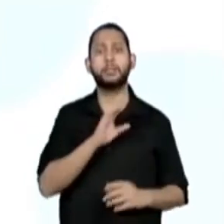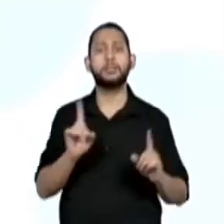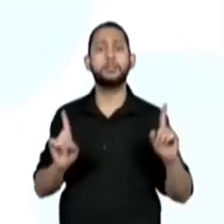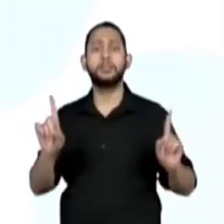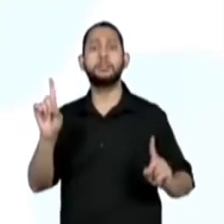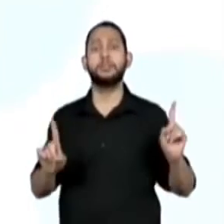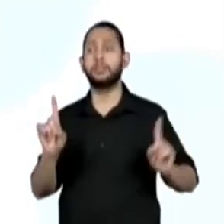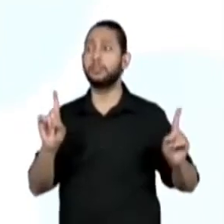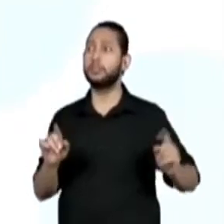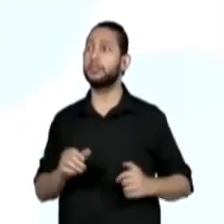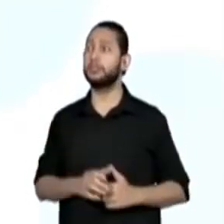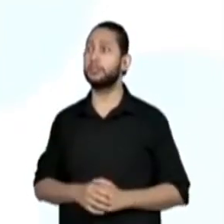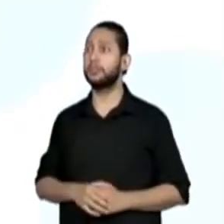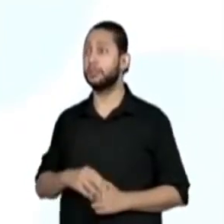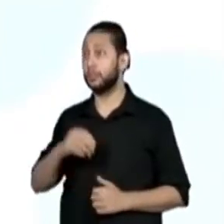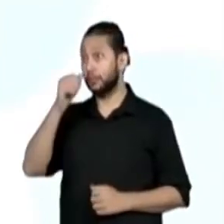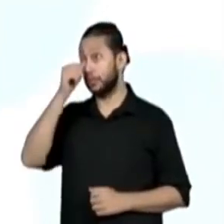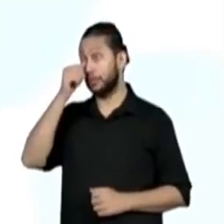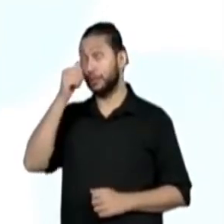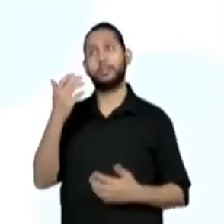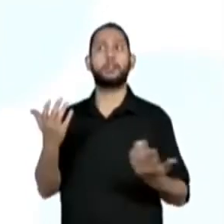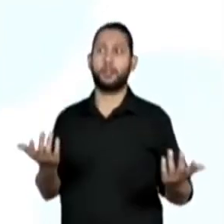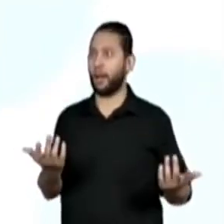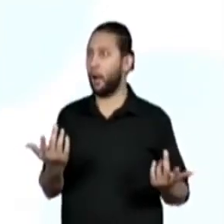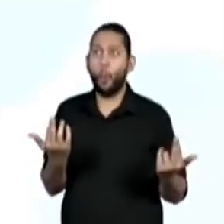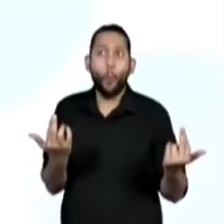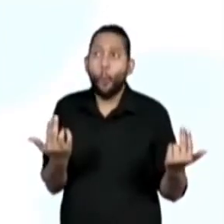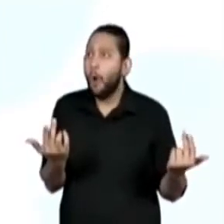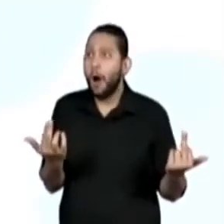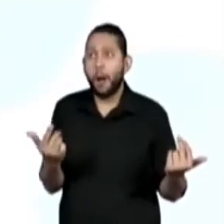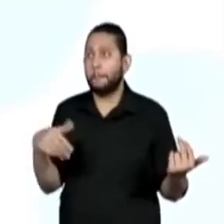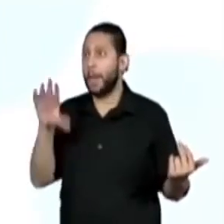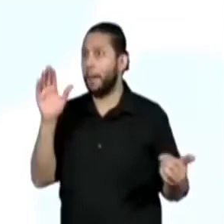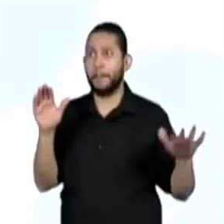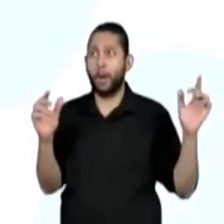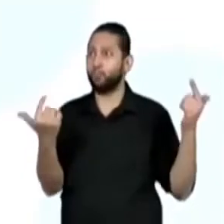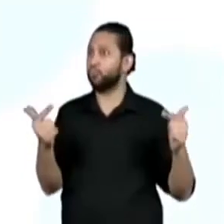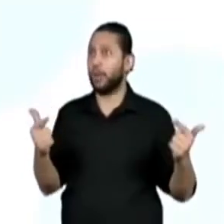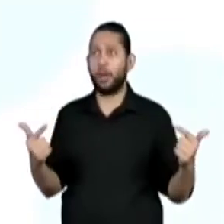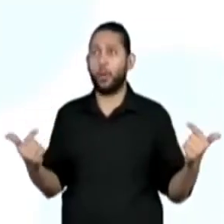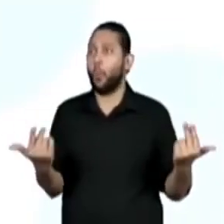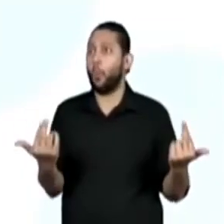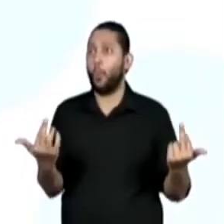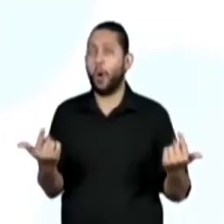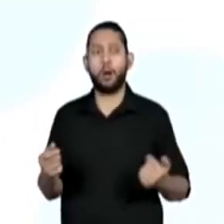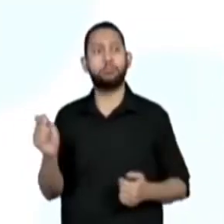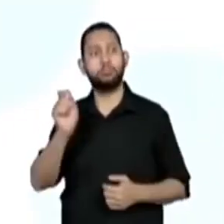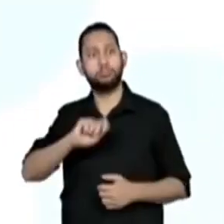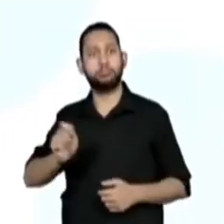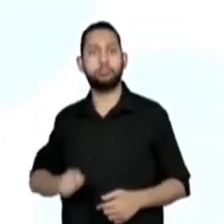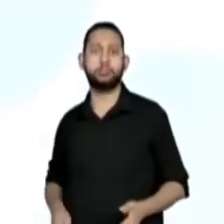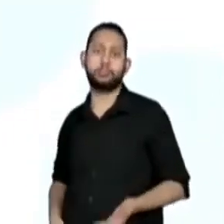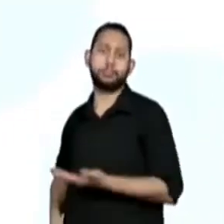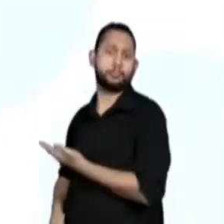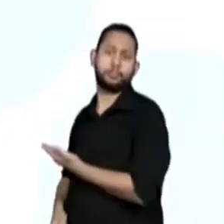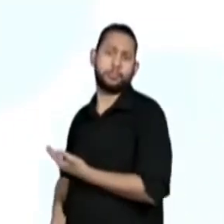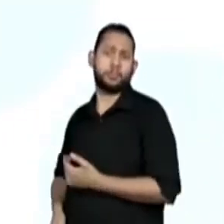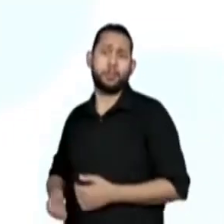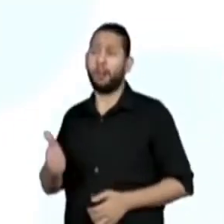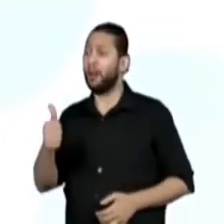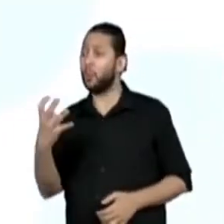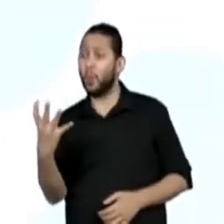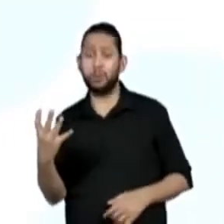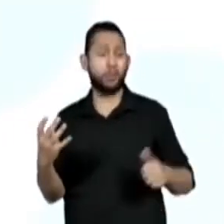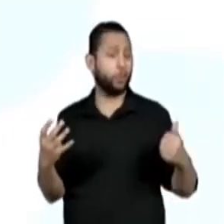a Armando Araújo receber a mesma quantidade isso aqui então já 30 a resposta aí tomar os